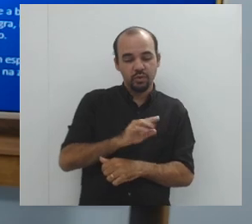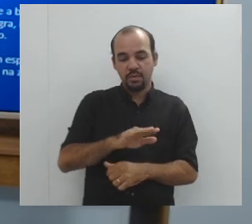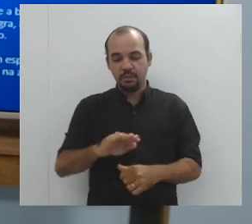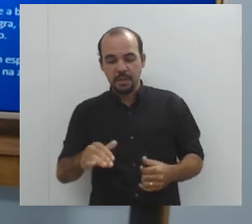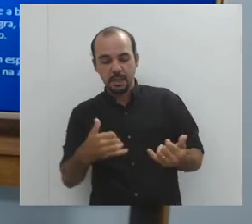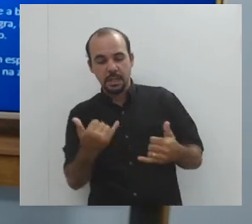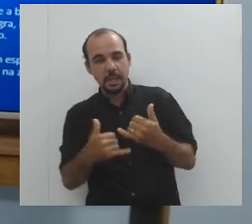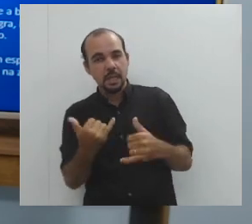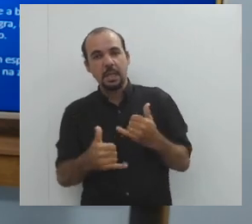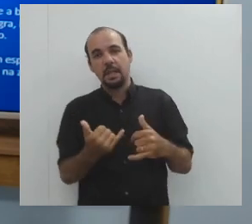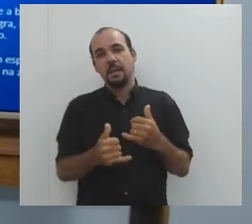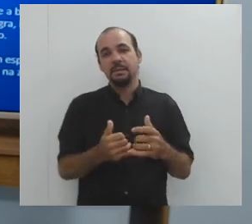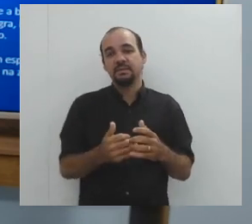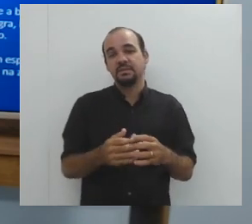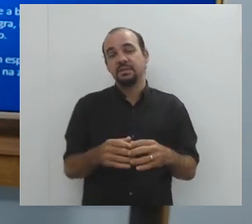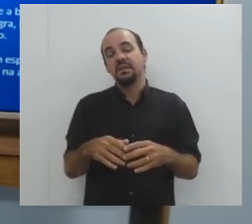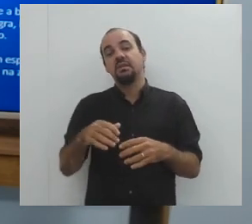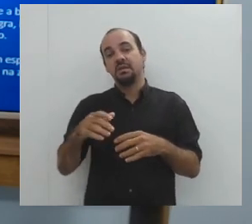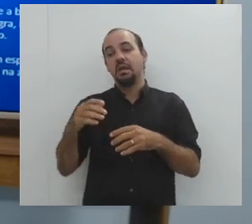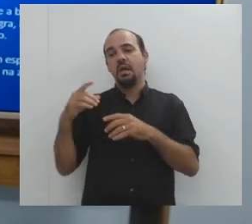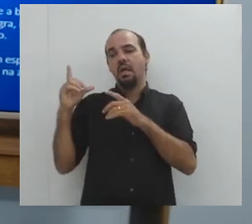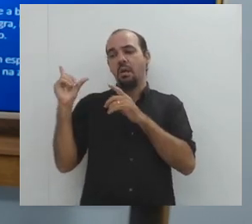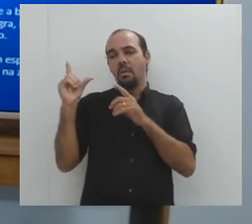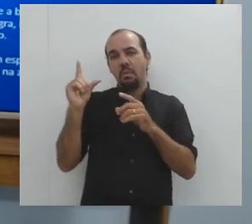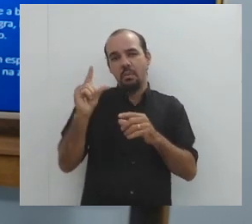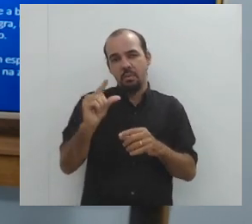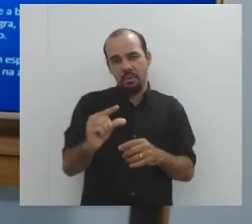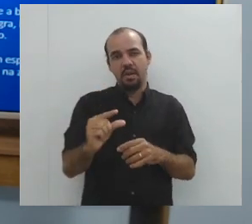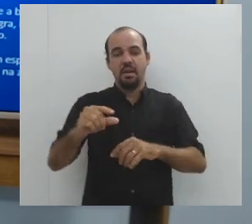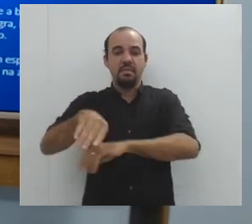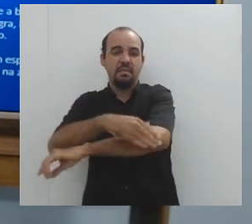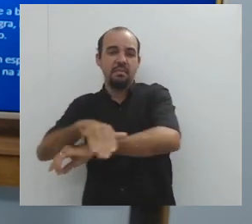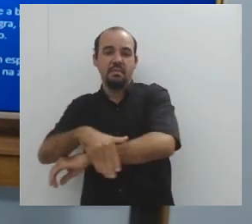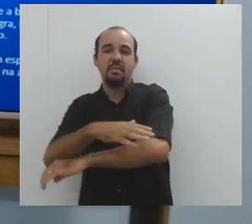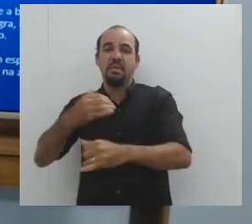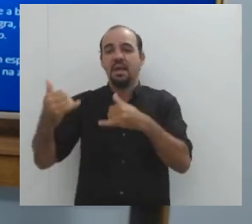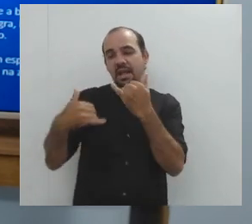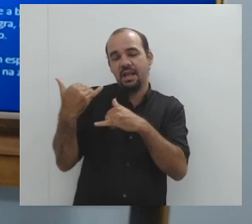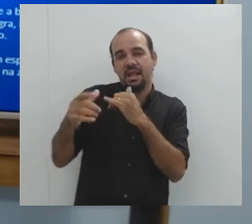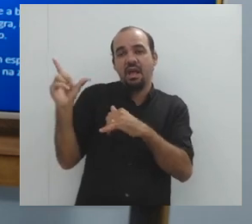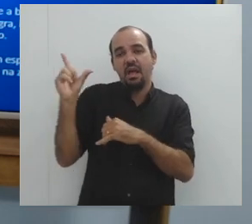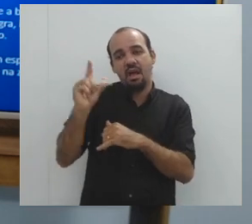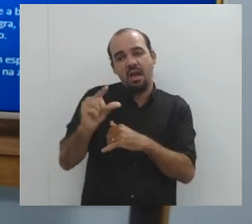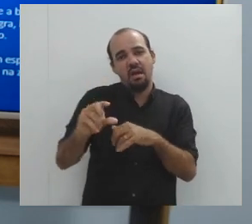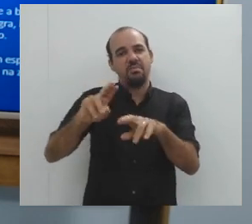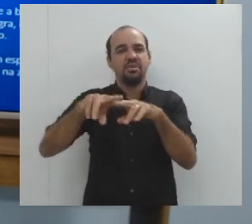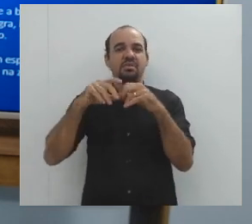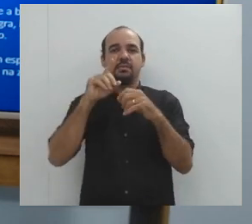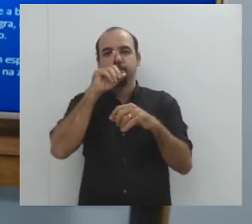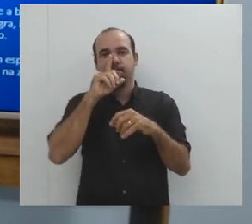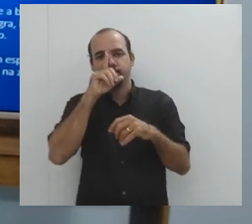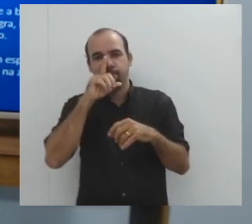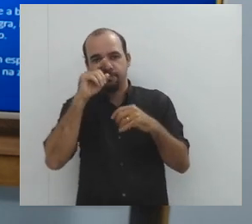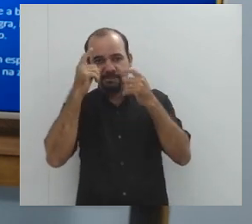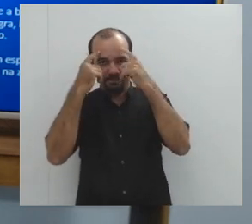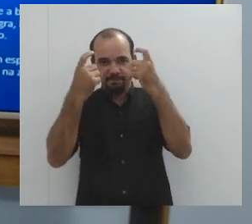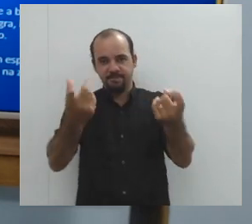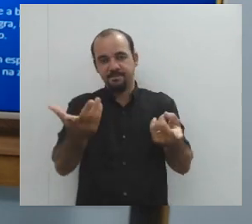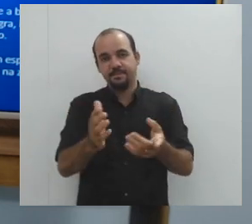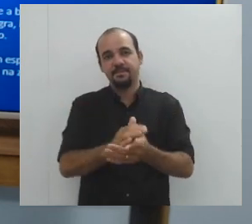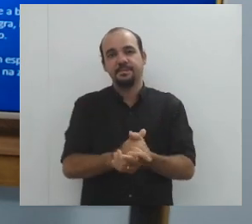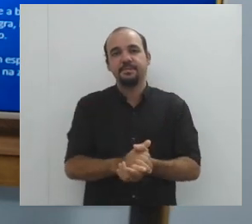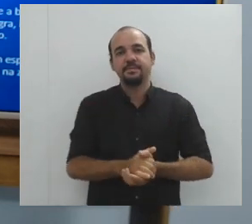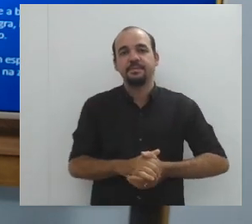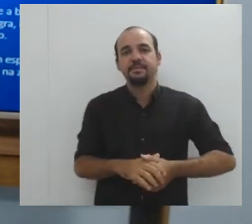vai ficando difícil e está cada vez menos essa liberdade. e também a grande